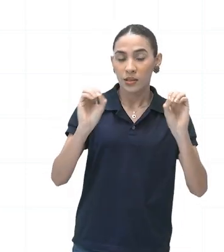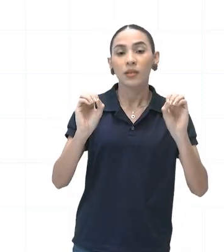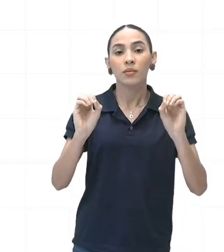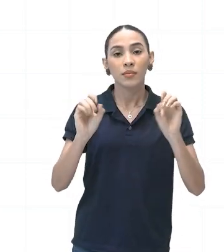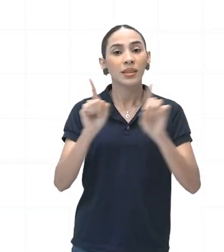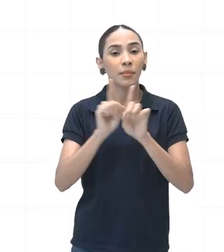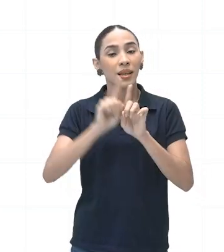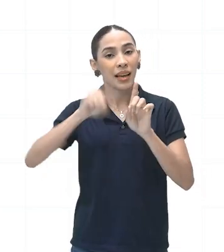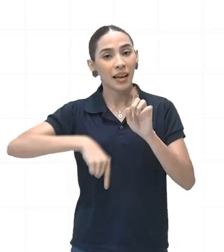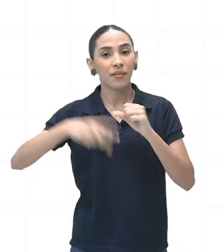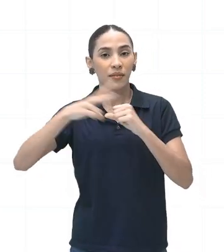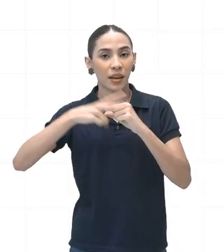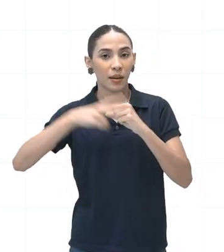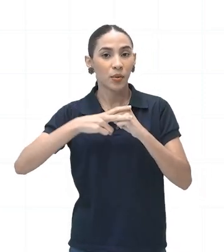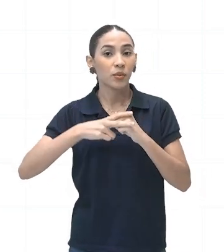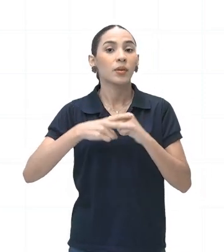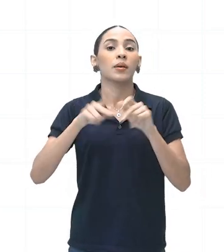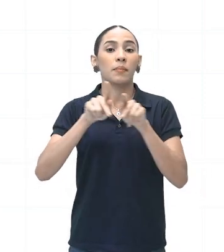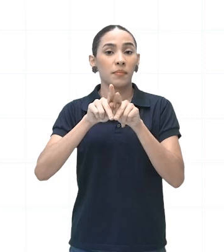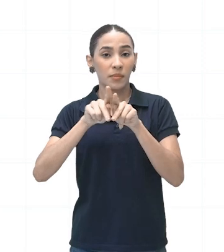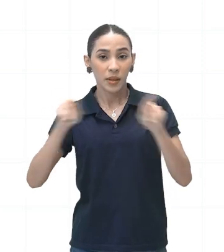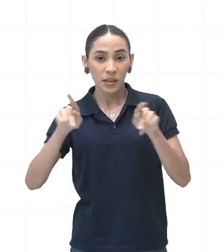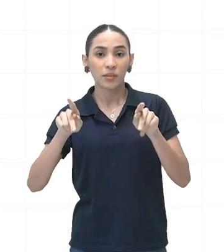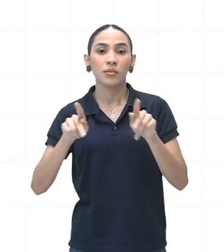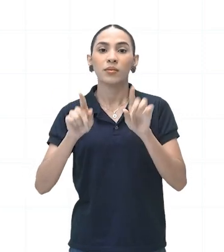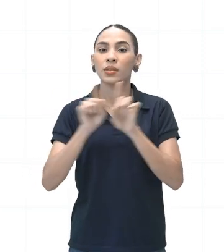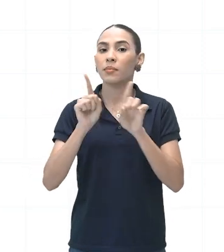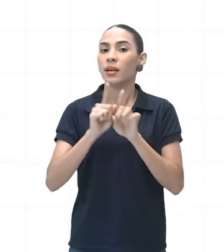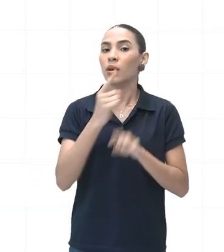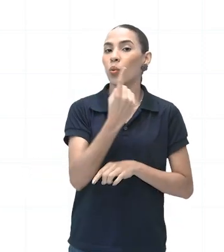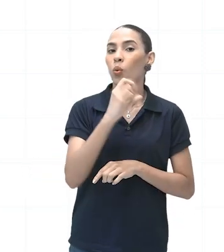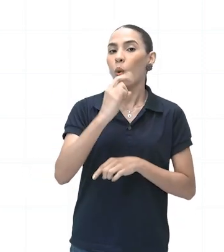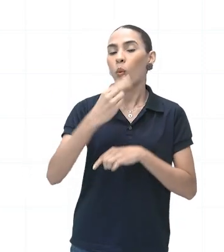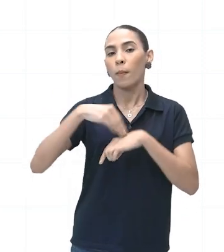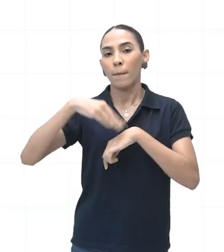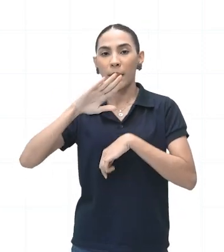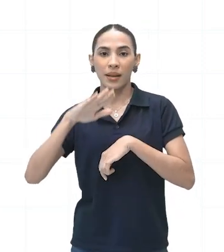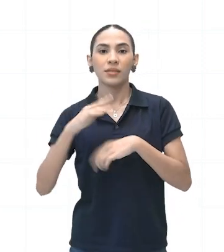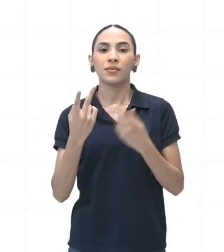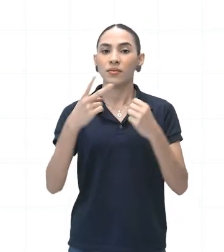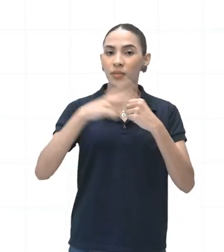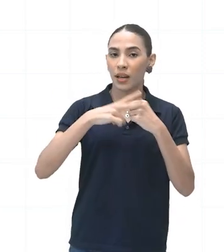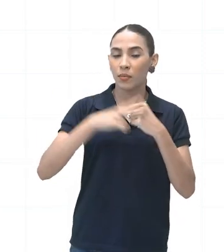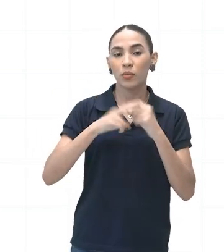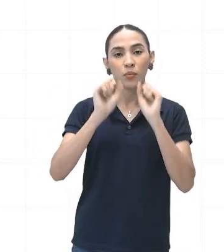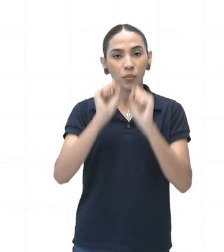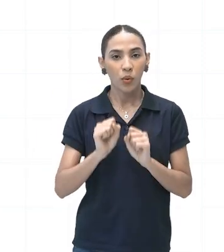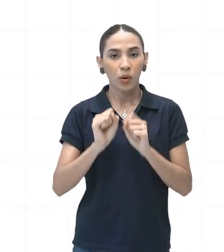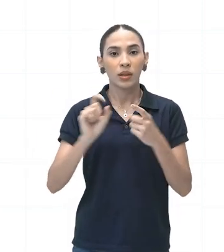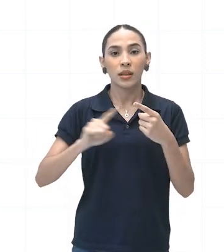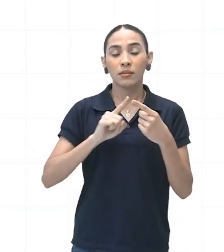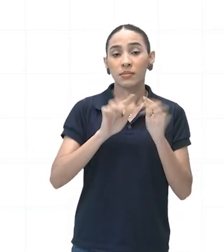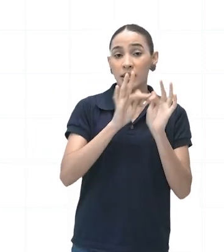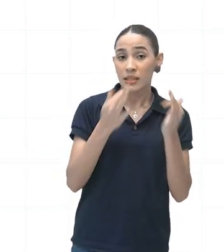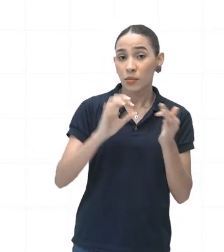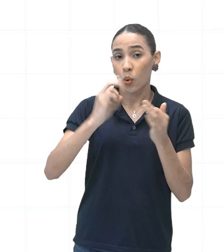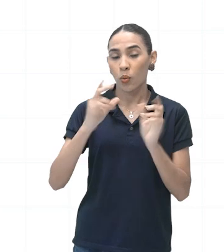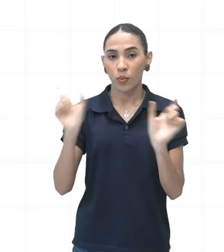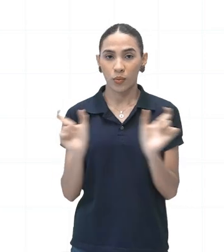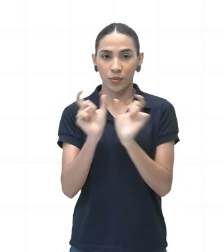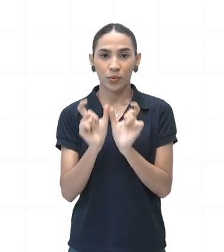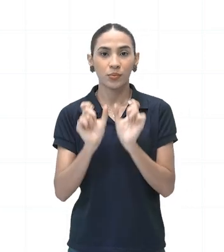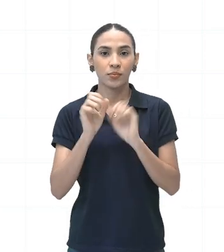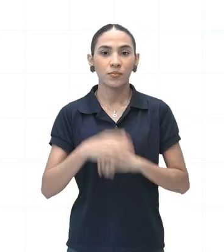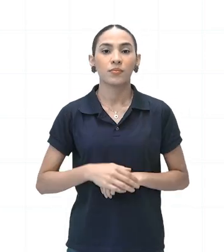fala sobre verbos. Quando a gente fala sobre período, nós podemos ter um ou mais verbos e eles podem ser períodos simples ou período composto.